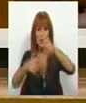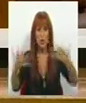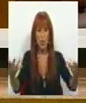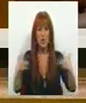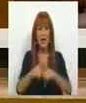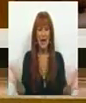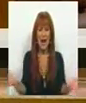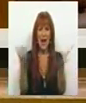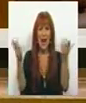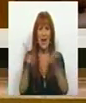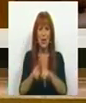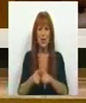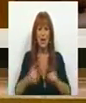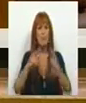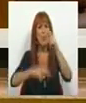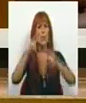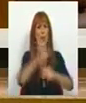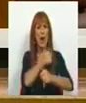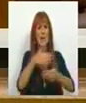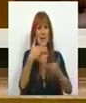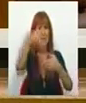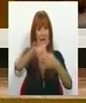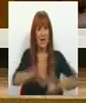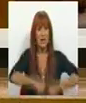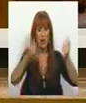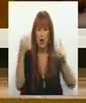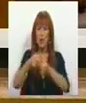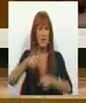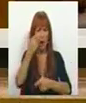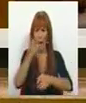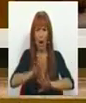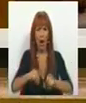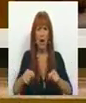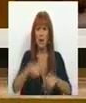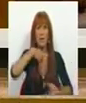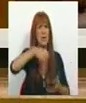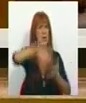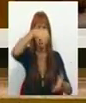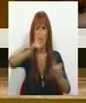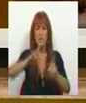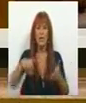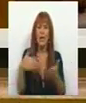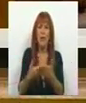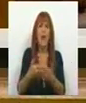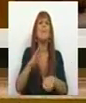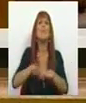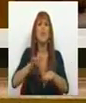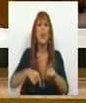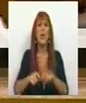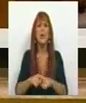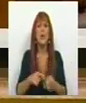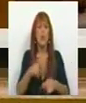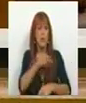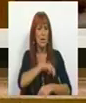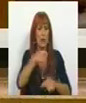cidadãos, na dinamização da reabilitação urbana, no combate à degradação do parque edificado, causado precisamente pelo